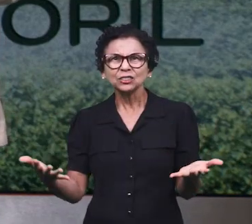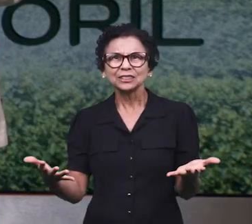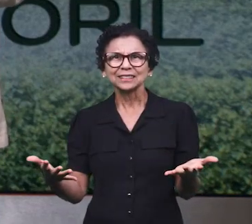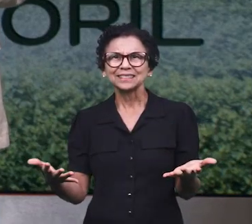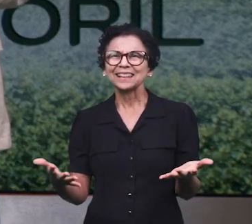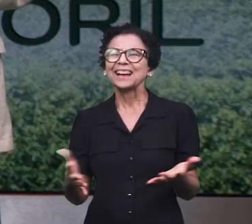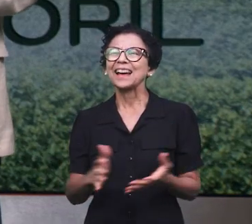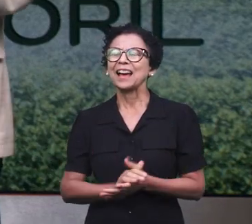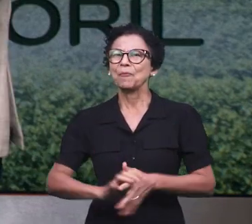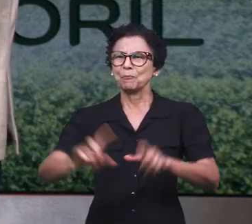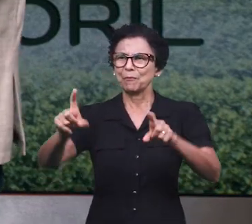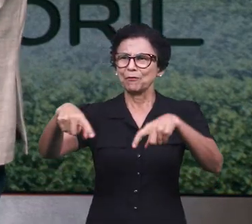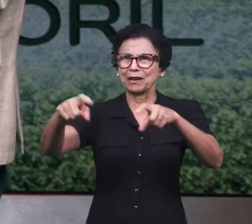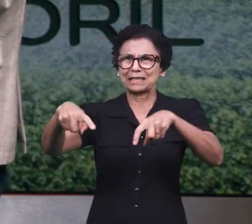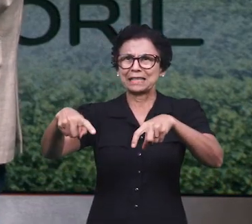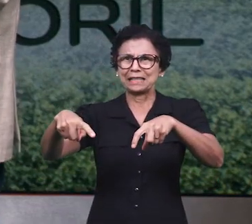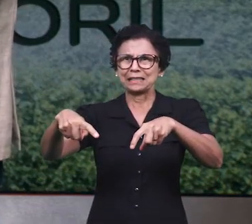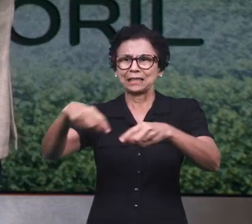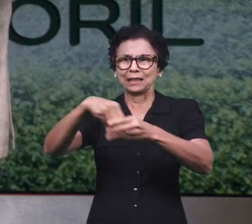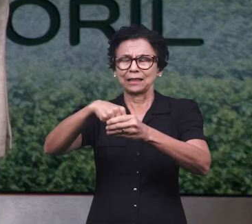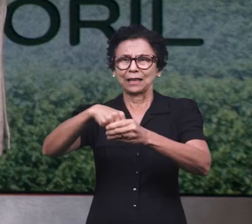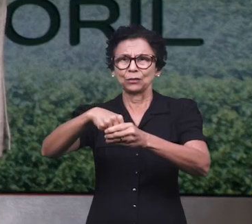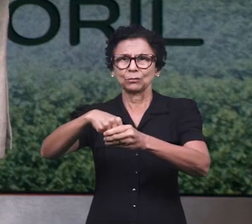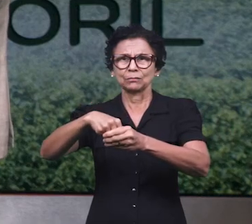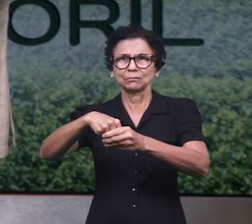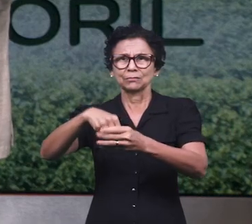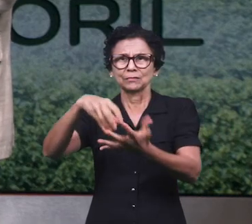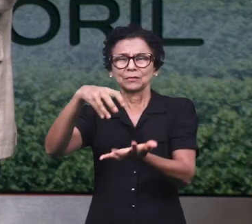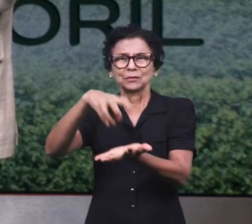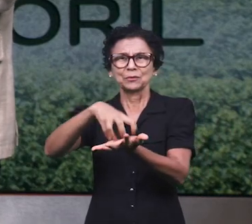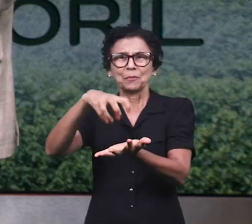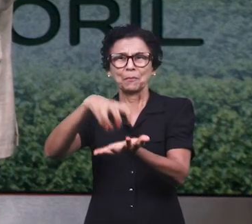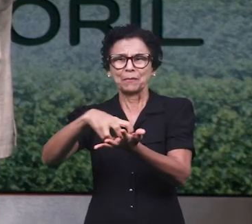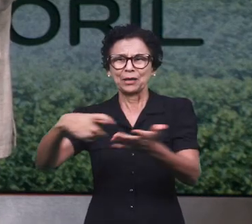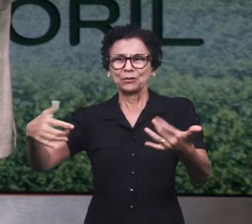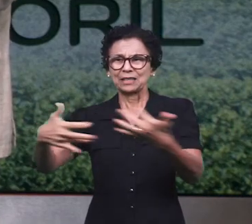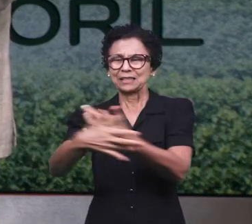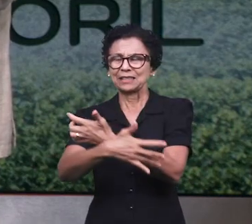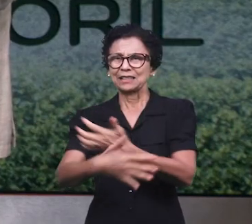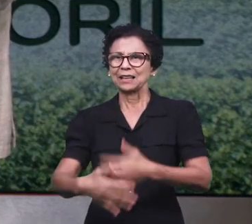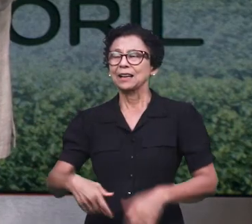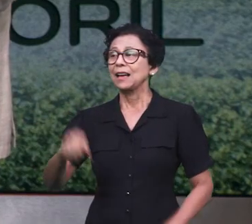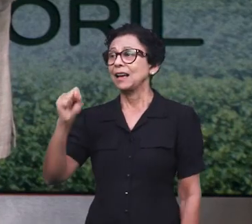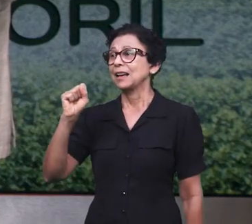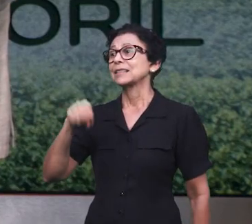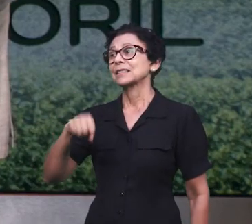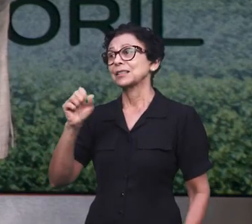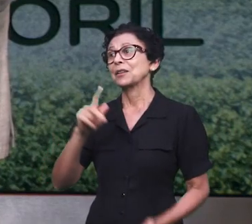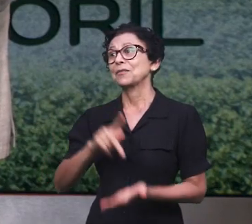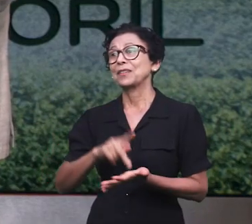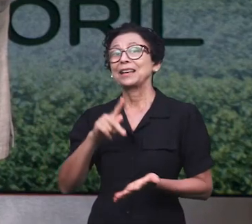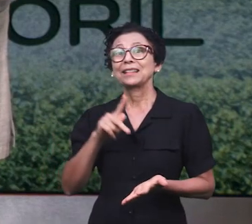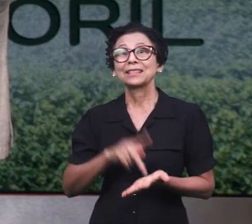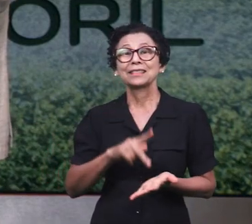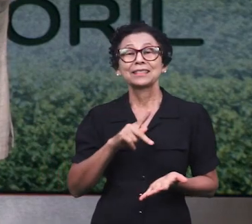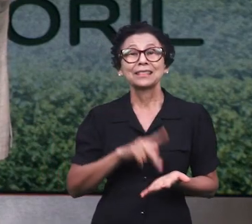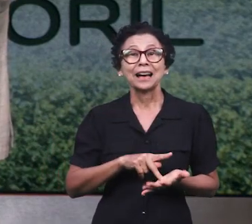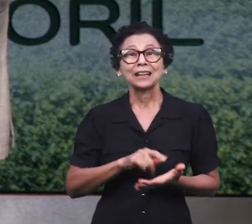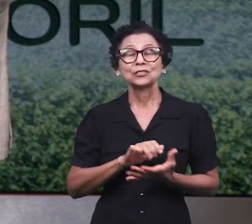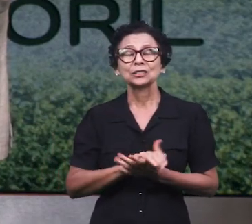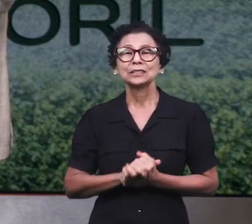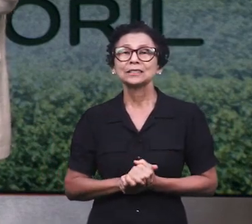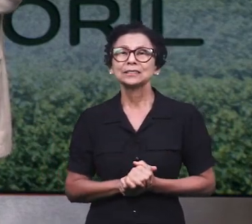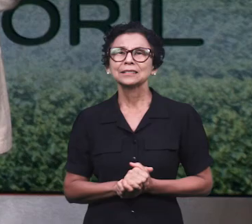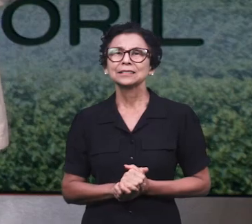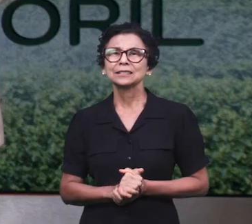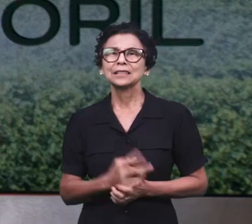uma fazenda que fica no meio da cidade. Isso mesmo, João. Eu estive lá e a Cultiva está no coração da Praia do Canto,